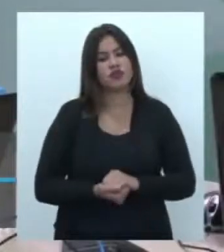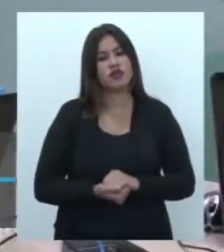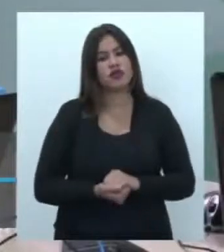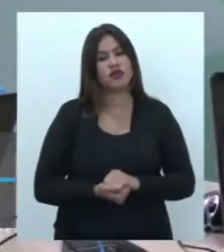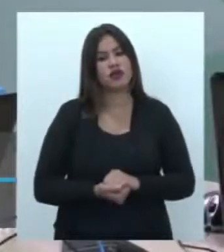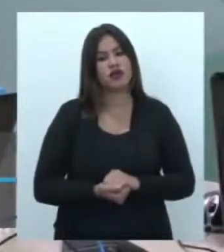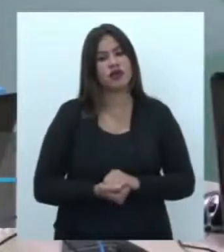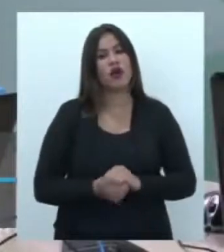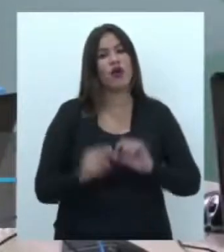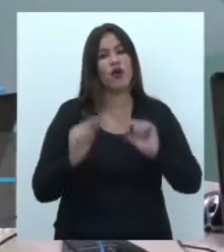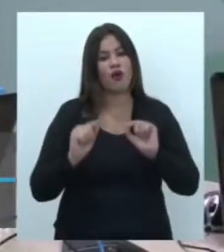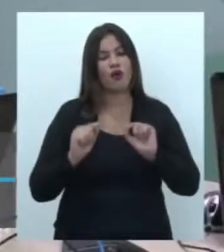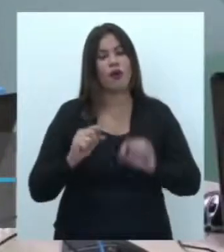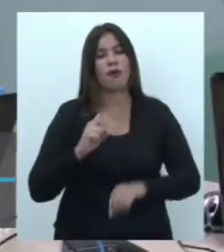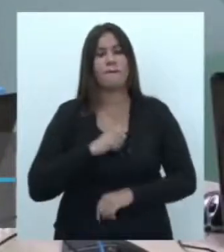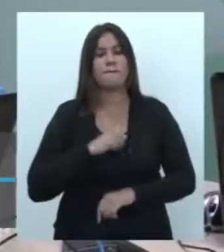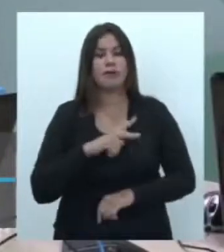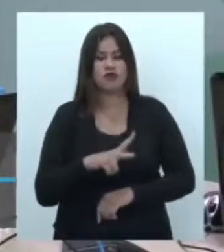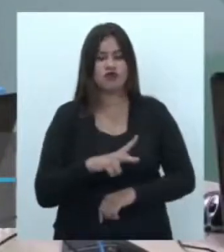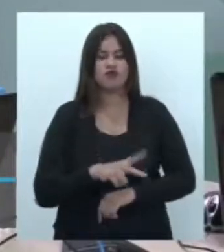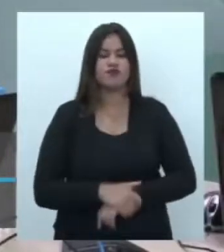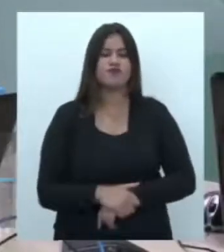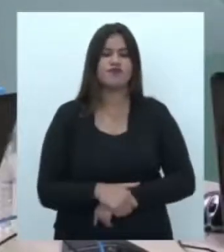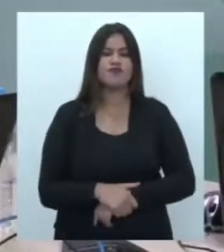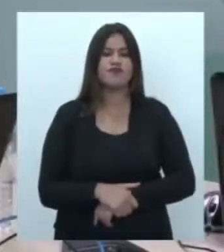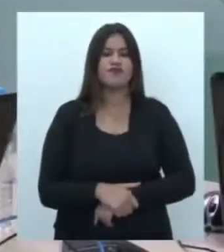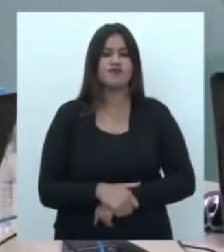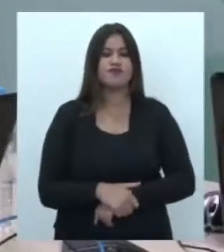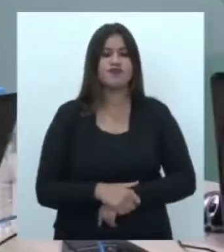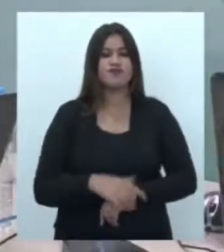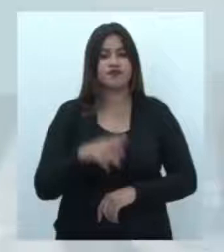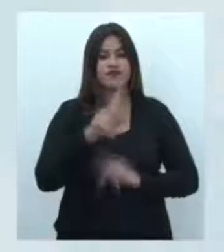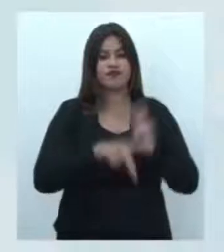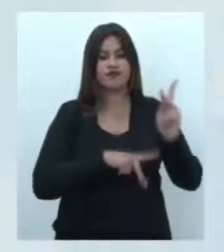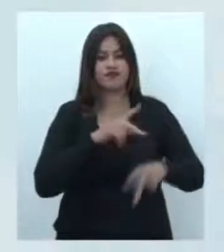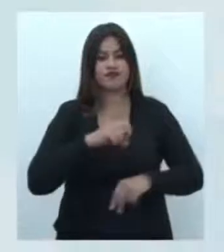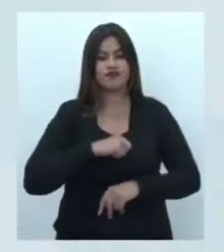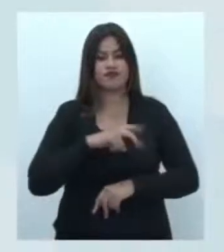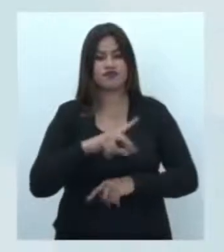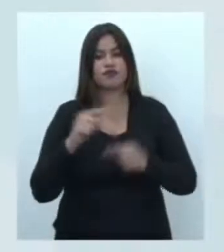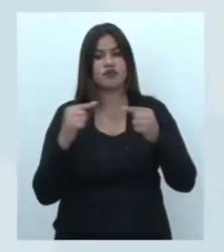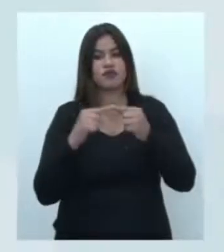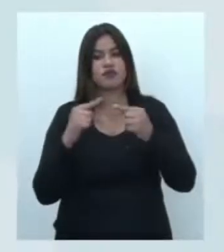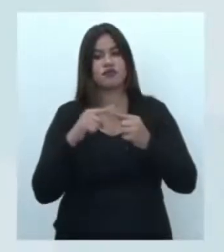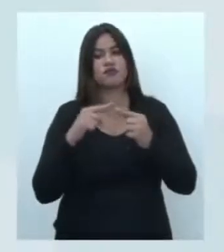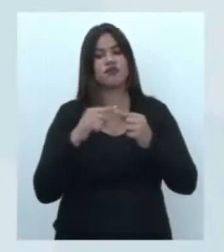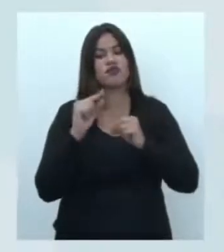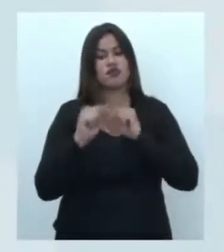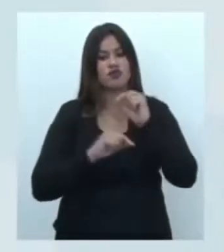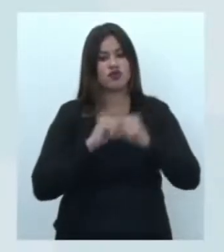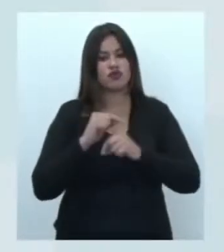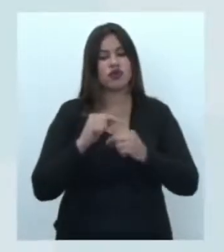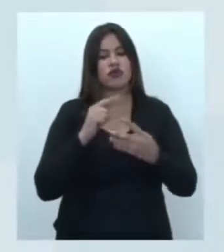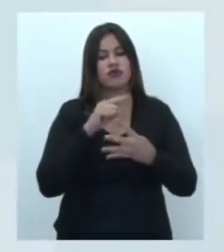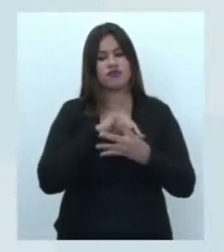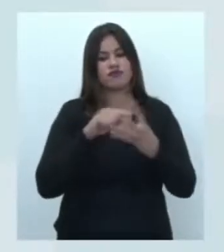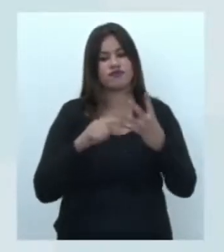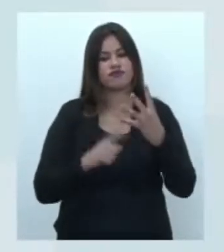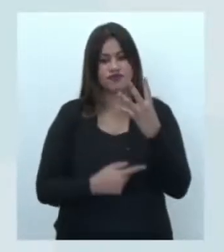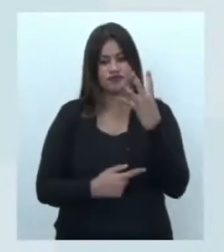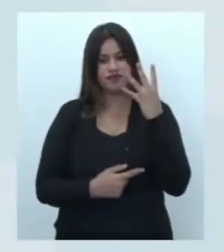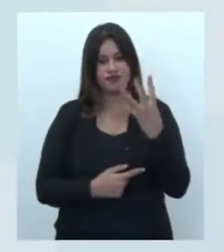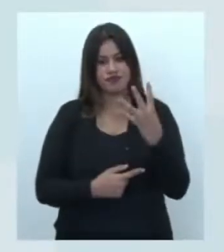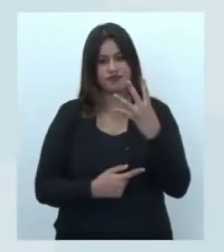começar pelos portugueses, né? Os portugueses, na história da imigração portuguesa, ela pode ser dividida em